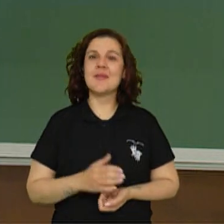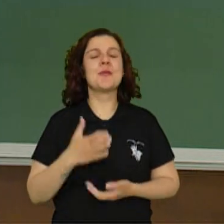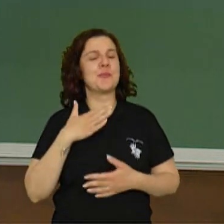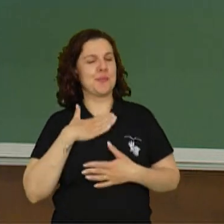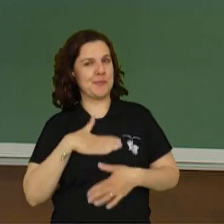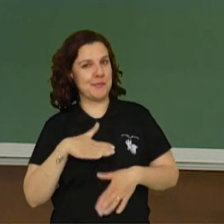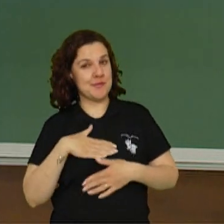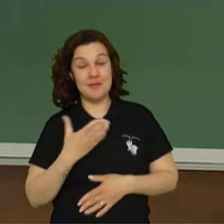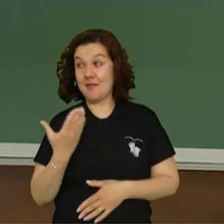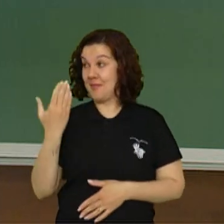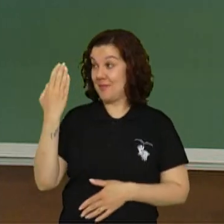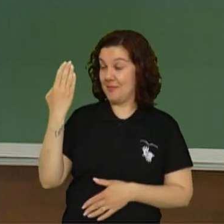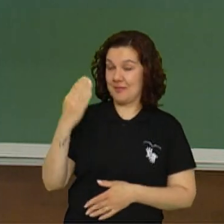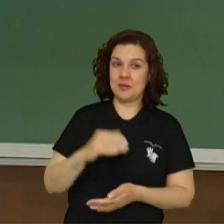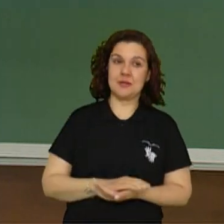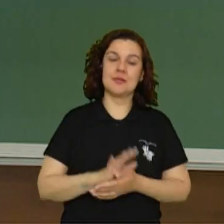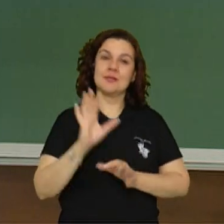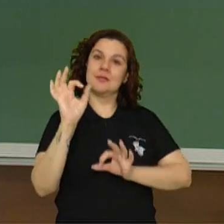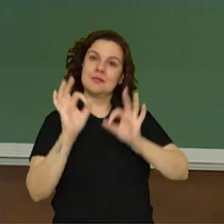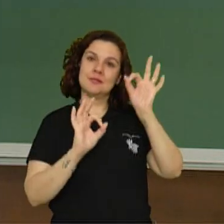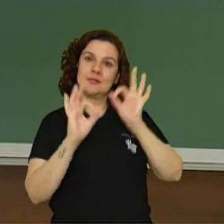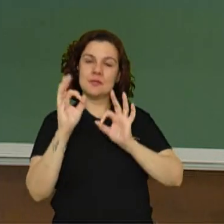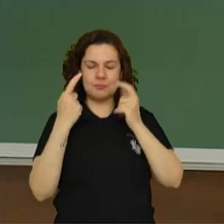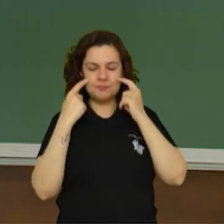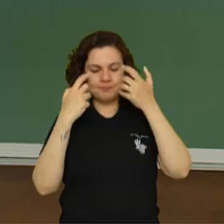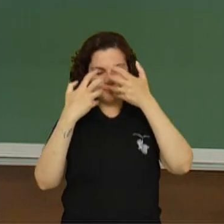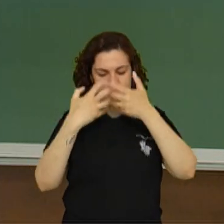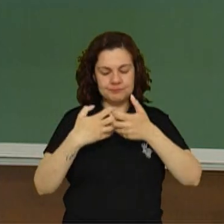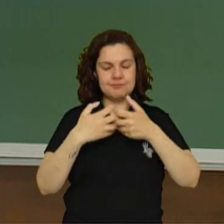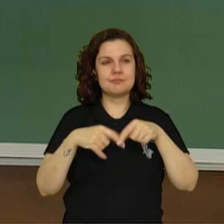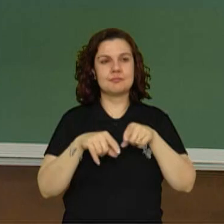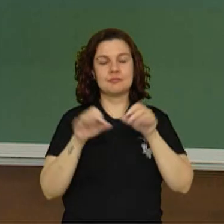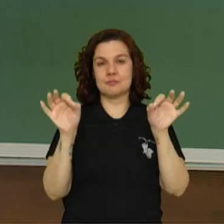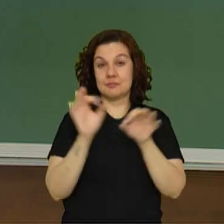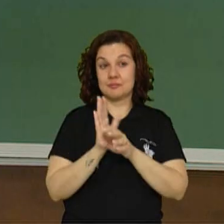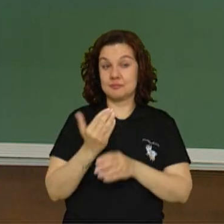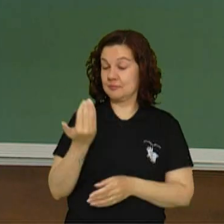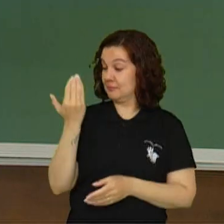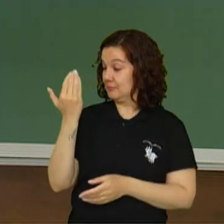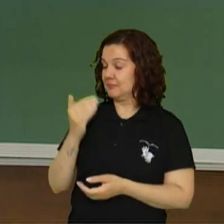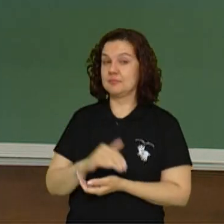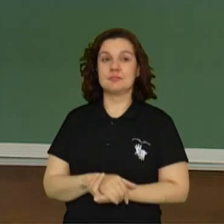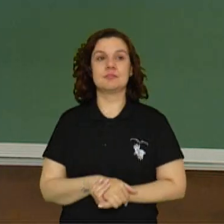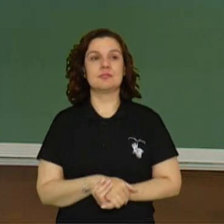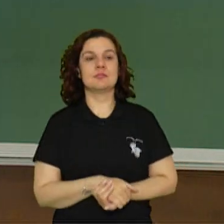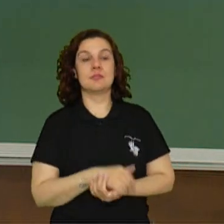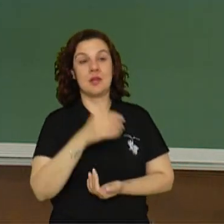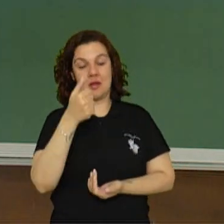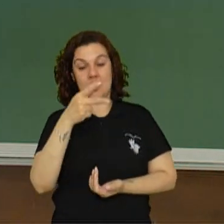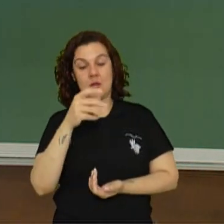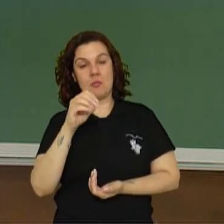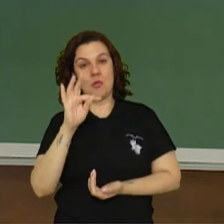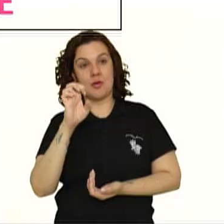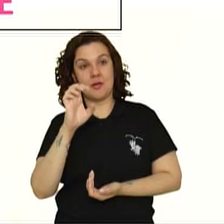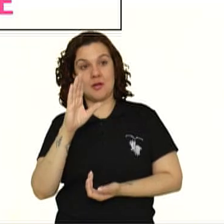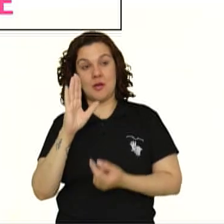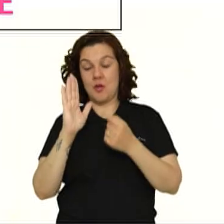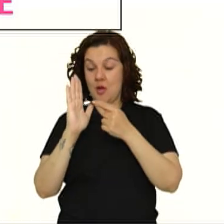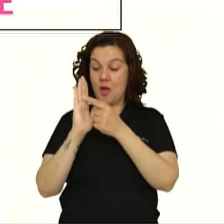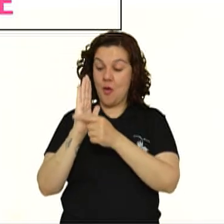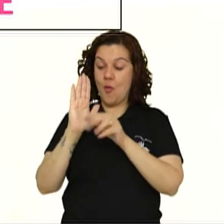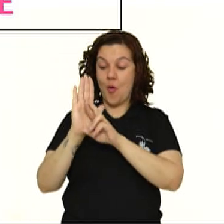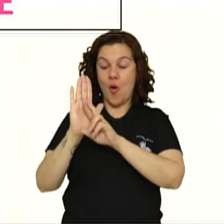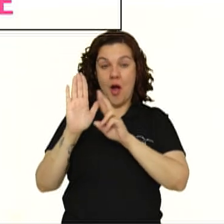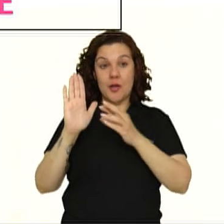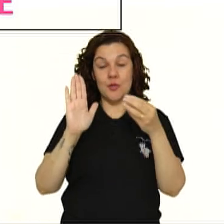muito tranquilo, né? Então, organizando as ideias, você organiza os conceitos e completa a sua tabela aqui. O apótema, ele é o raio